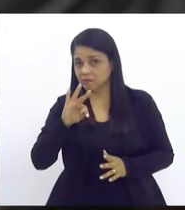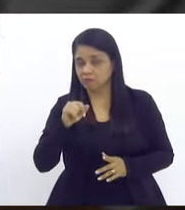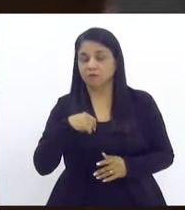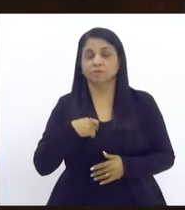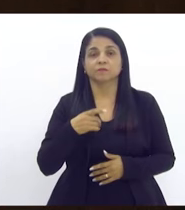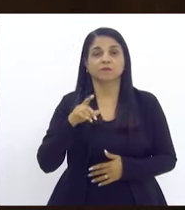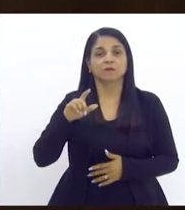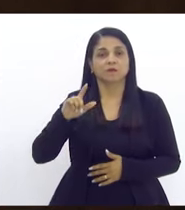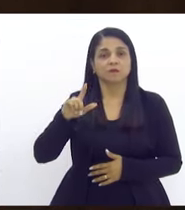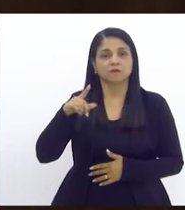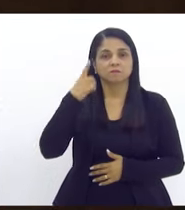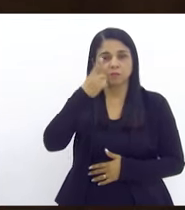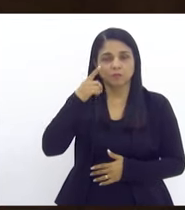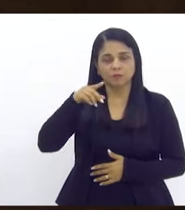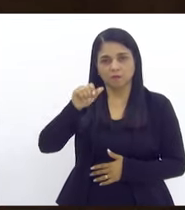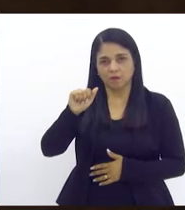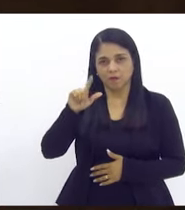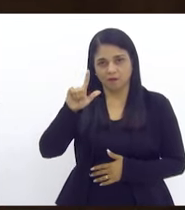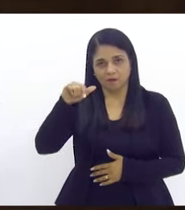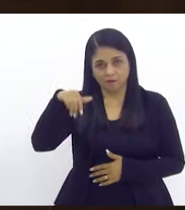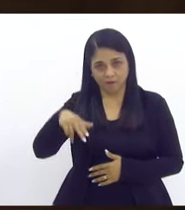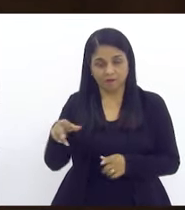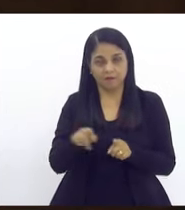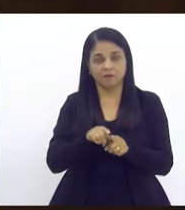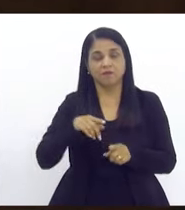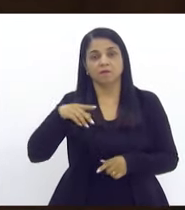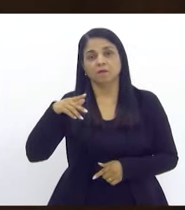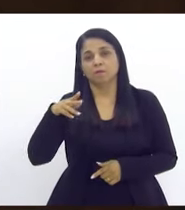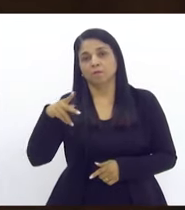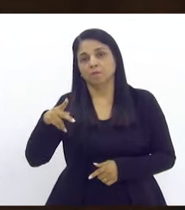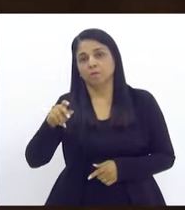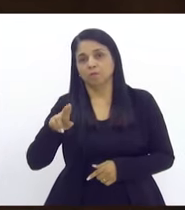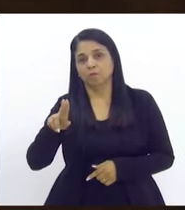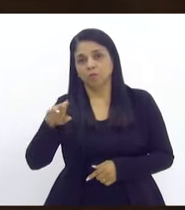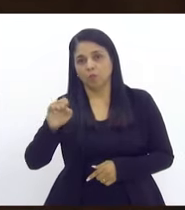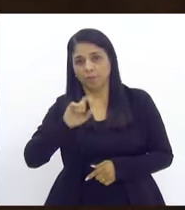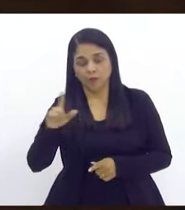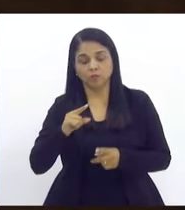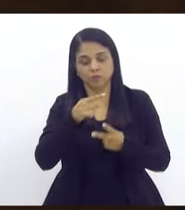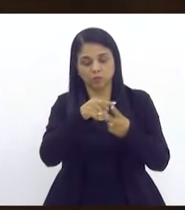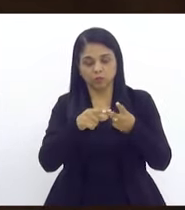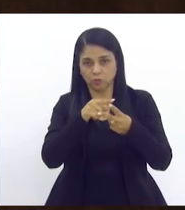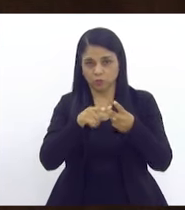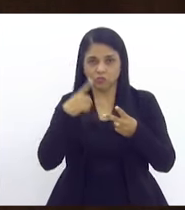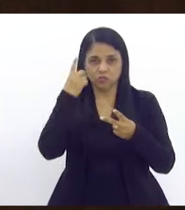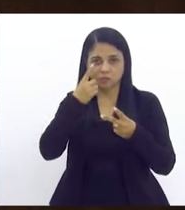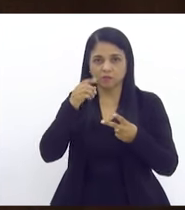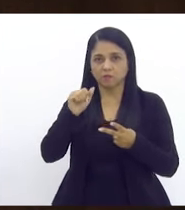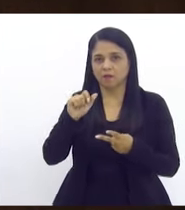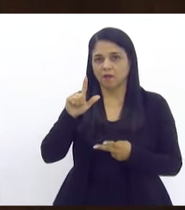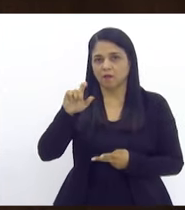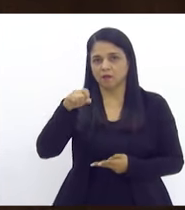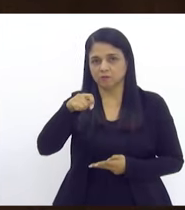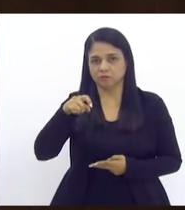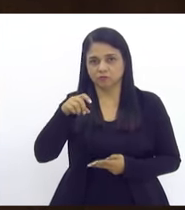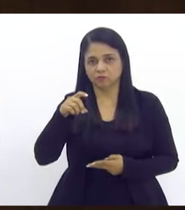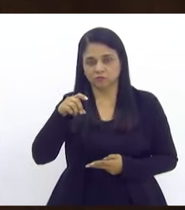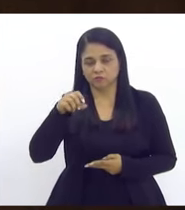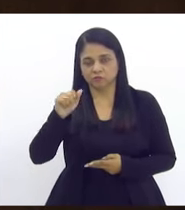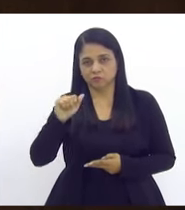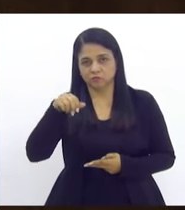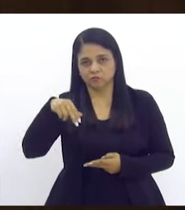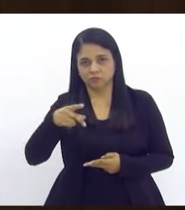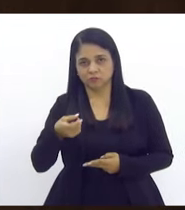Pombel, e dizer que, dentre as honrarias, dois ex-colegas, dois deputados dessa casa, deputado Alexandre Freitas e deputado